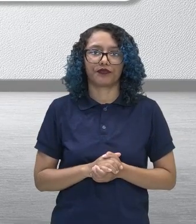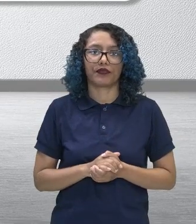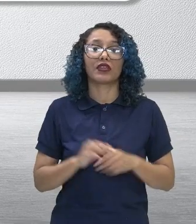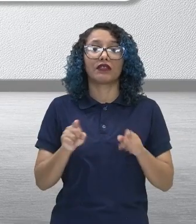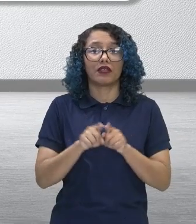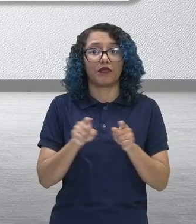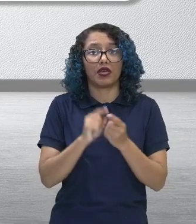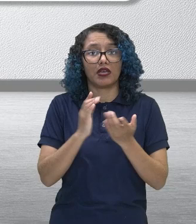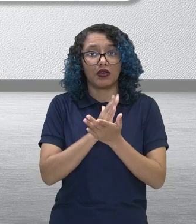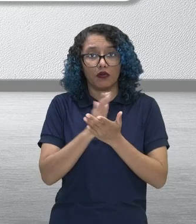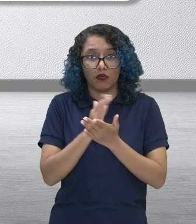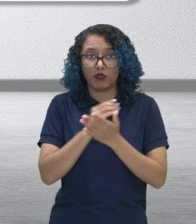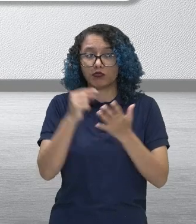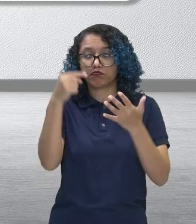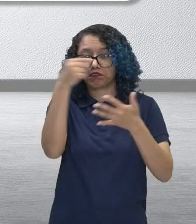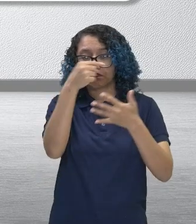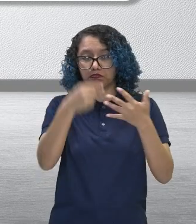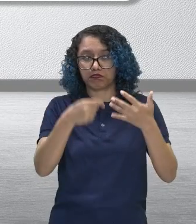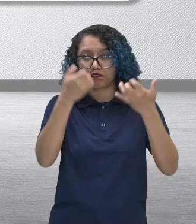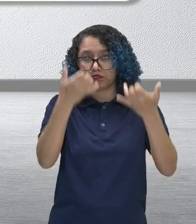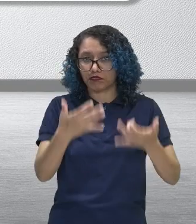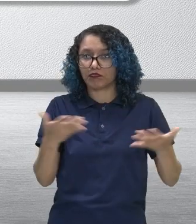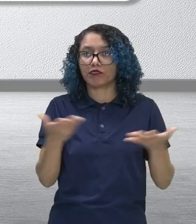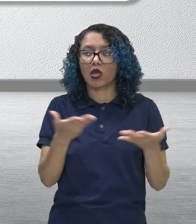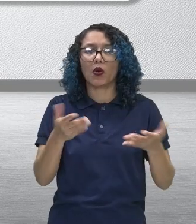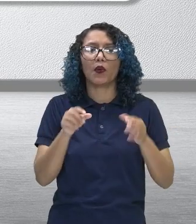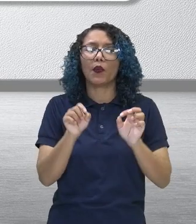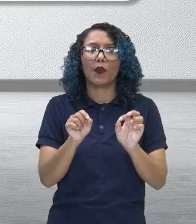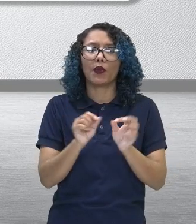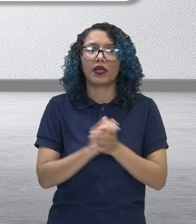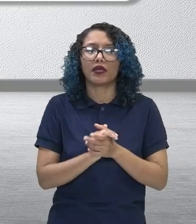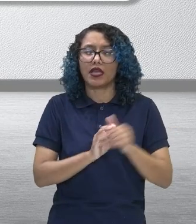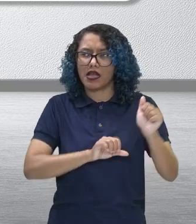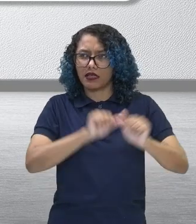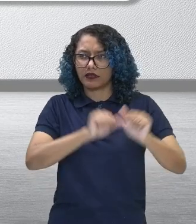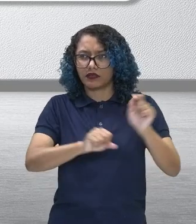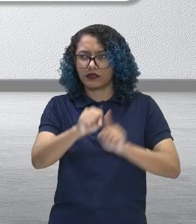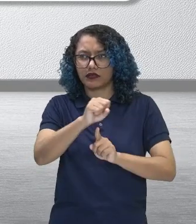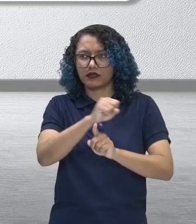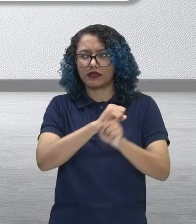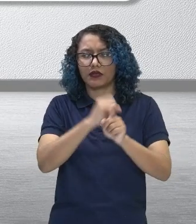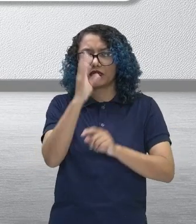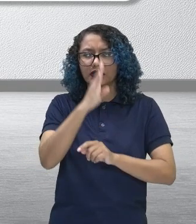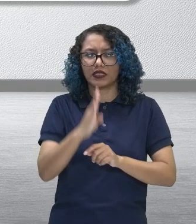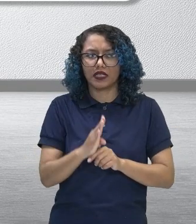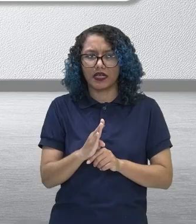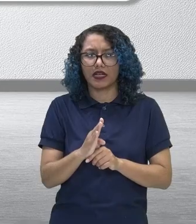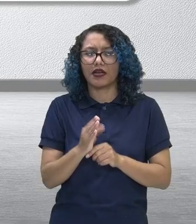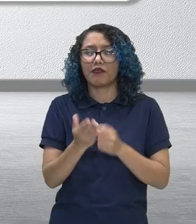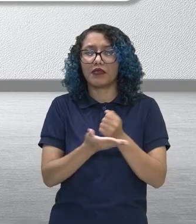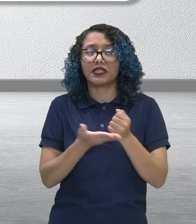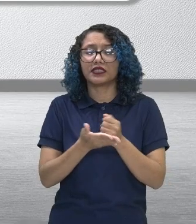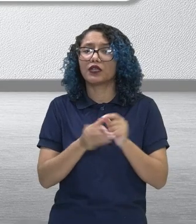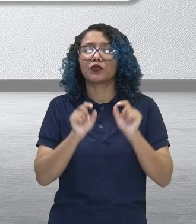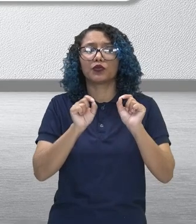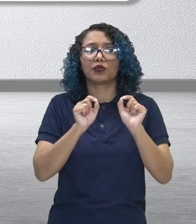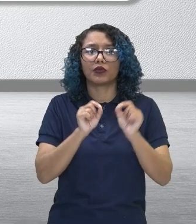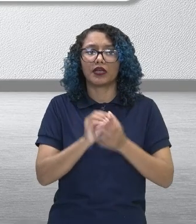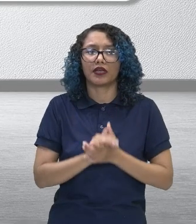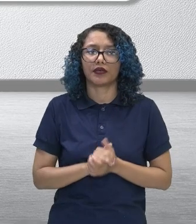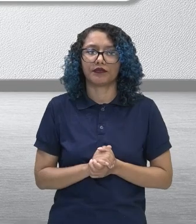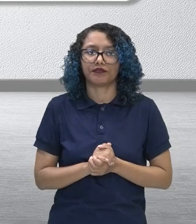alguns pontos que a gente vai trabalhar aqui. Ele vai analisar a sociedade brasileira a partir desses pontos que nós estamos vendo aqui. Primeiro, sentido